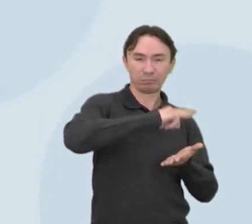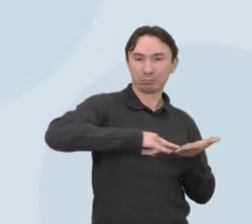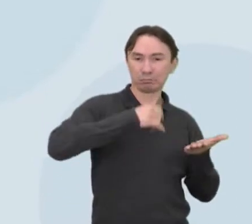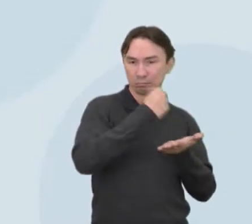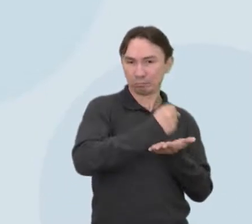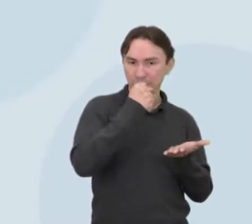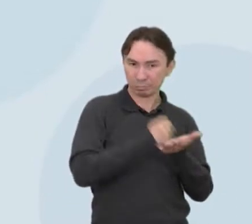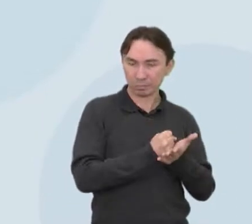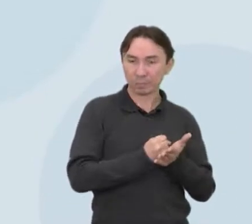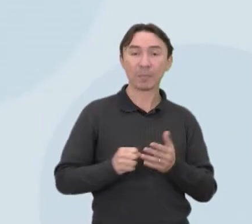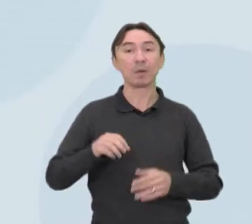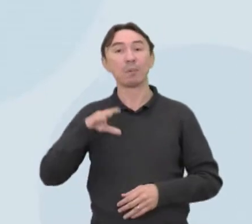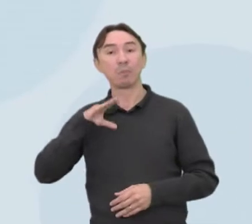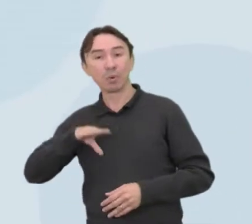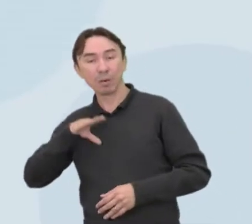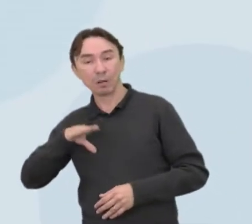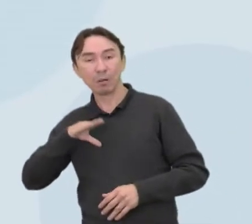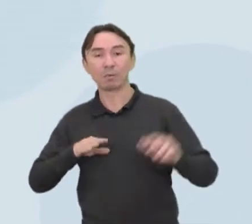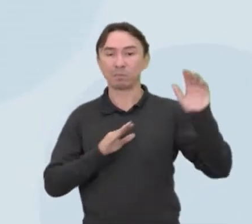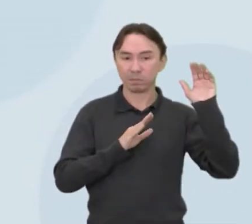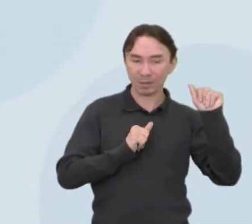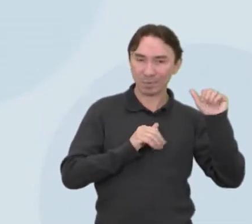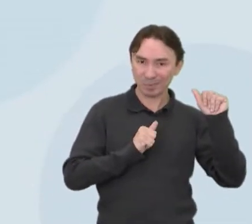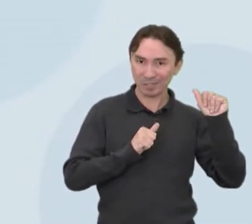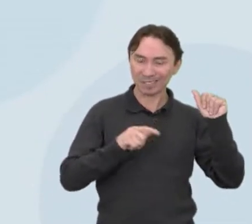terras descobertas e a descobrir.